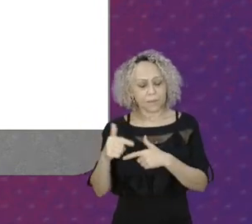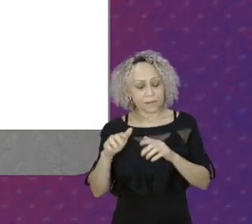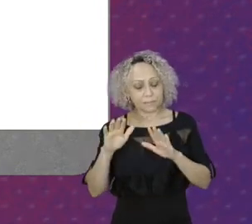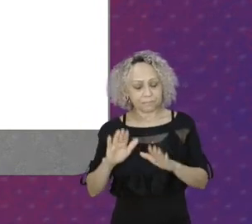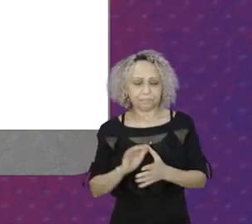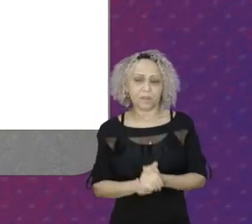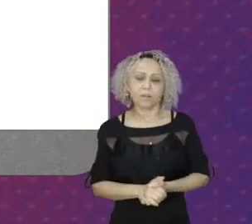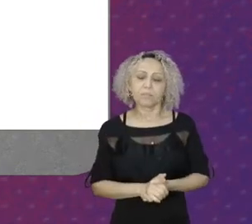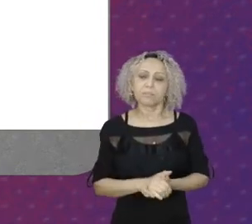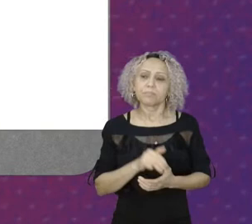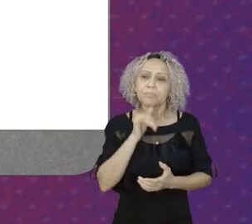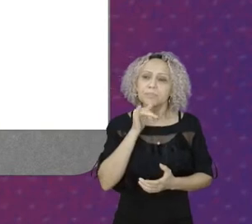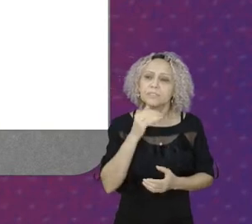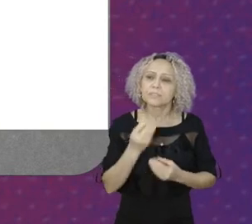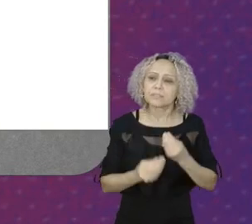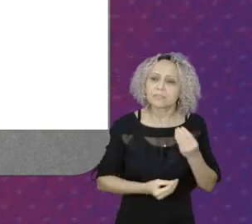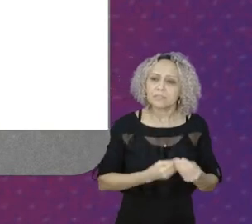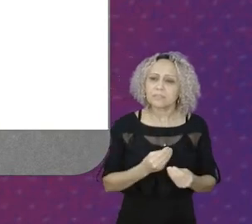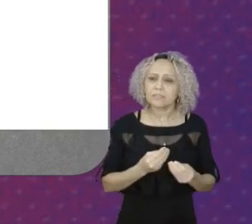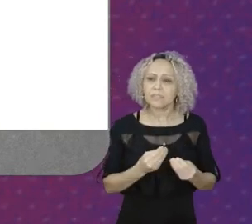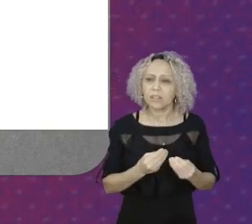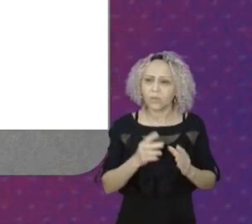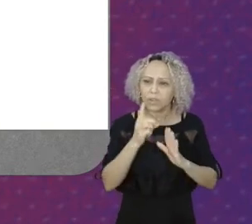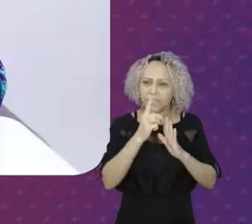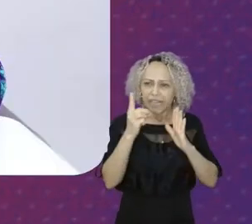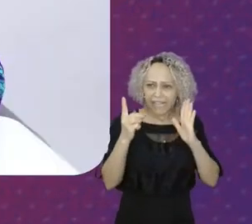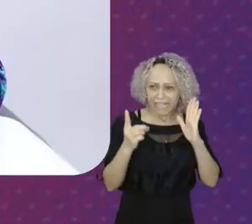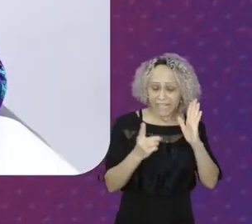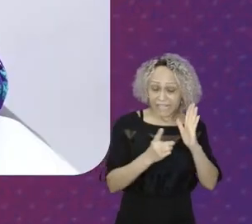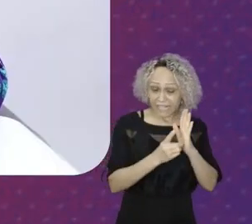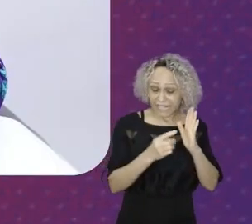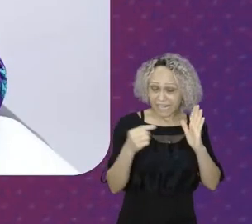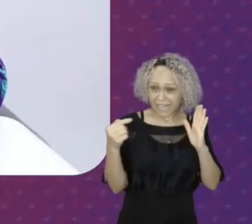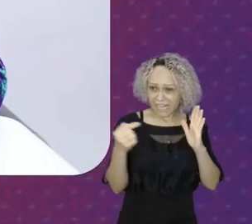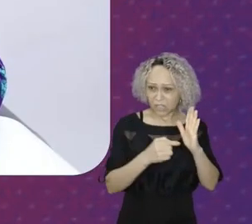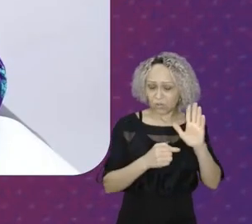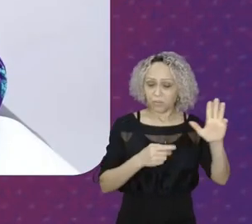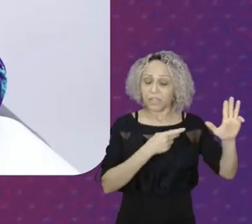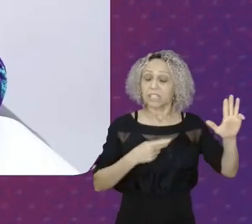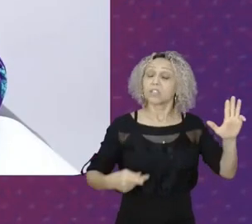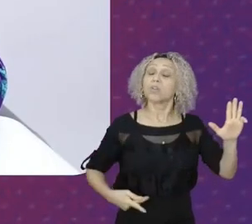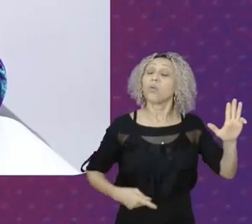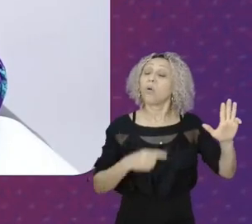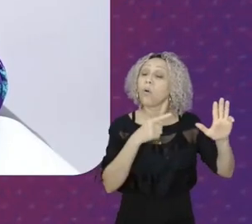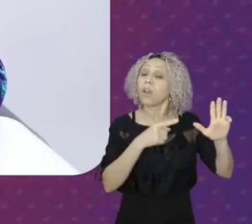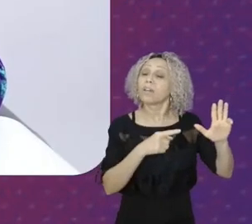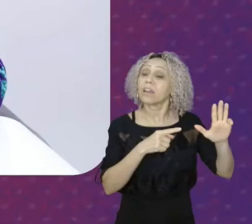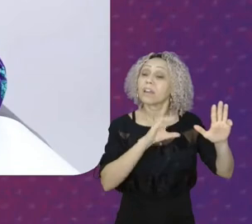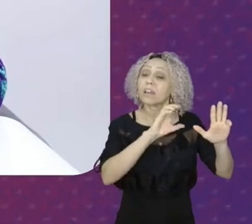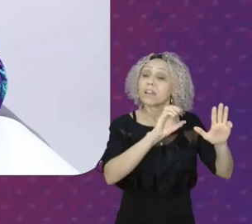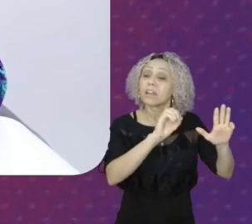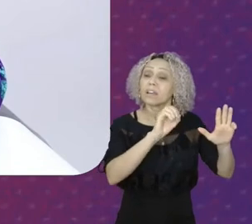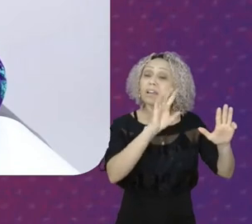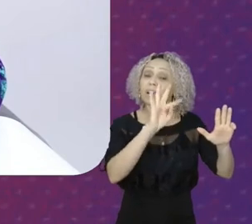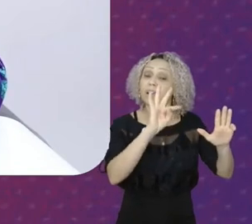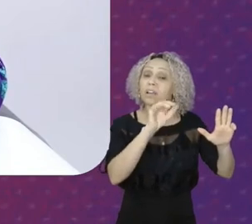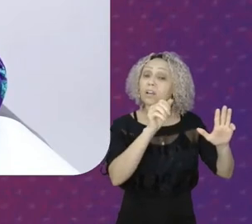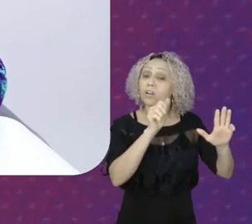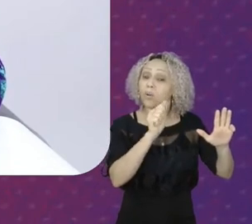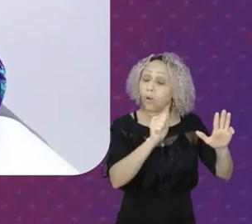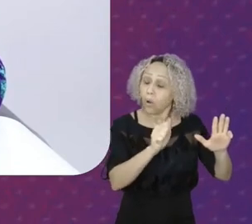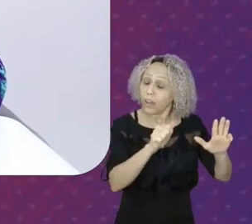30% no serviço público tem que ser ocupado por pessoas negras. Agora vai reapresentar, sancionar a nova lei